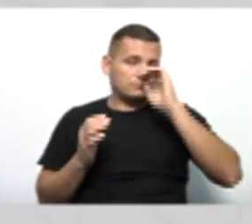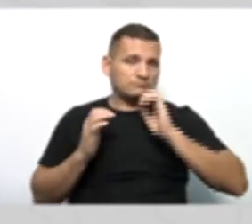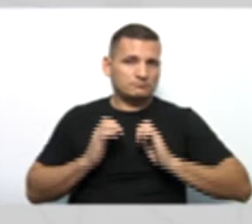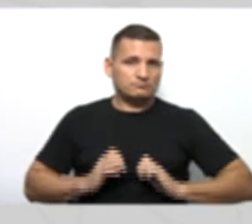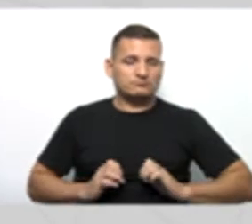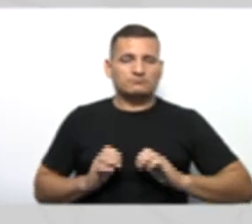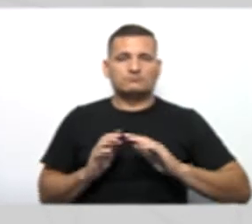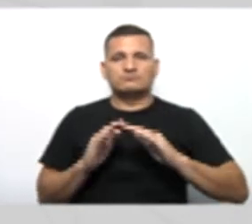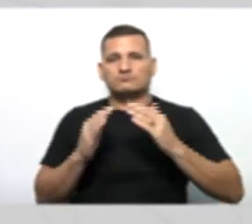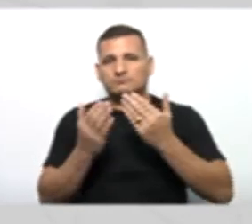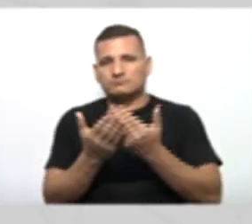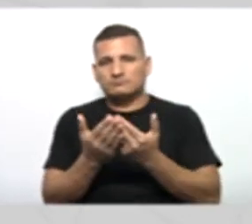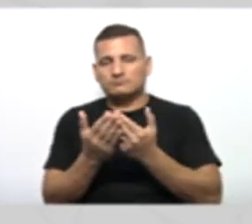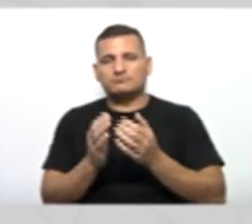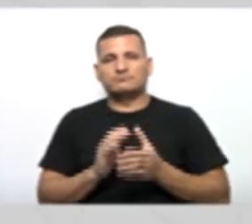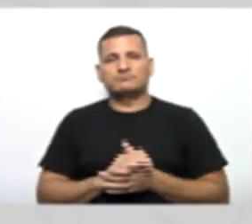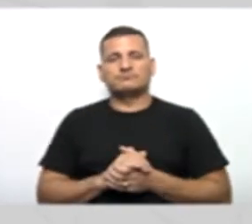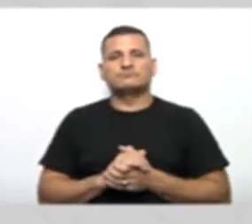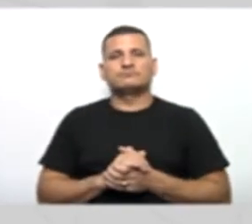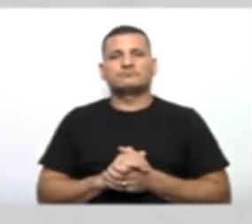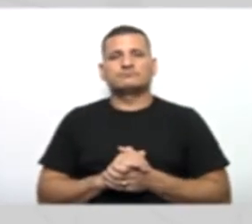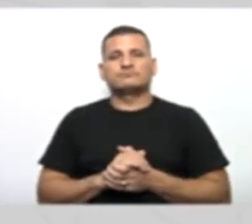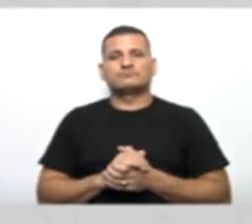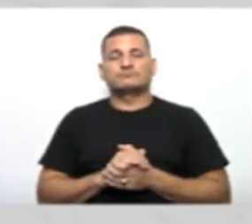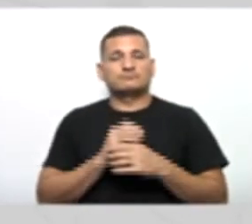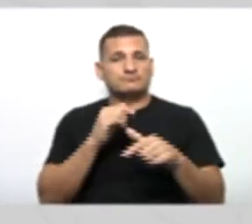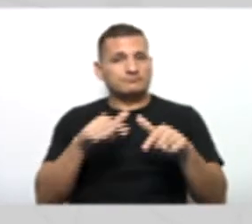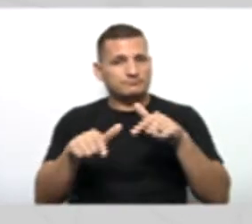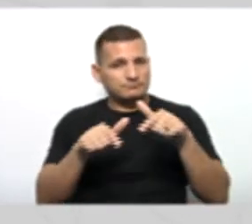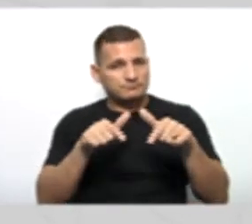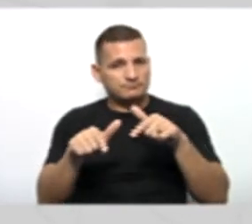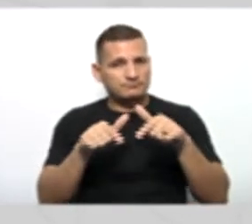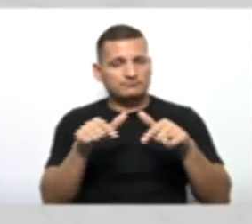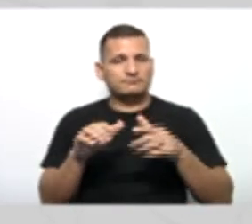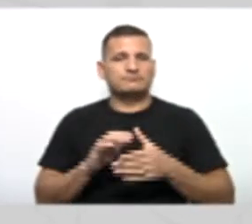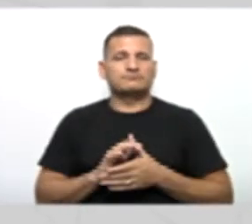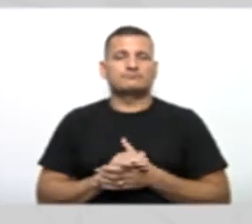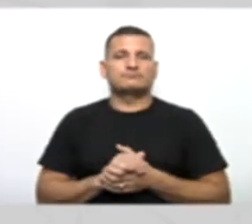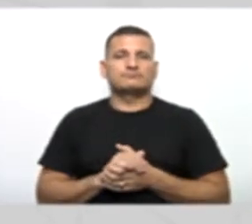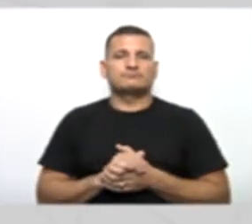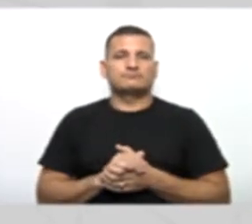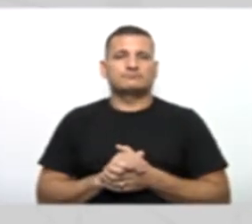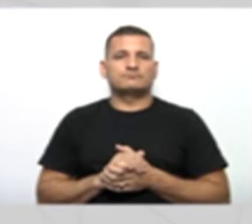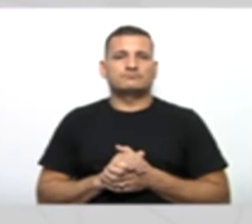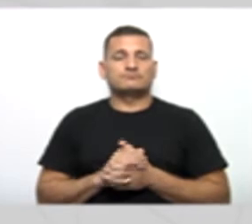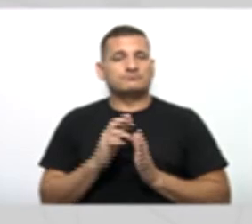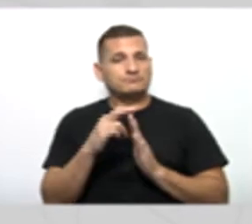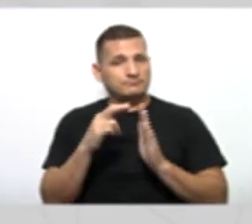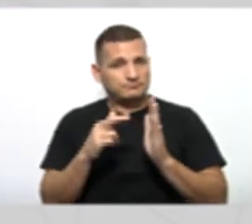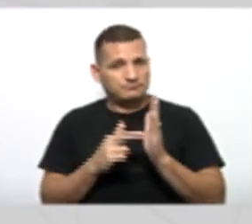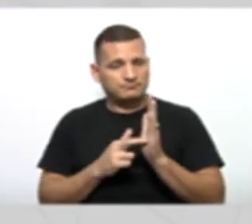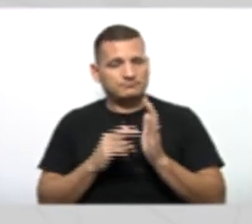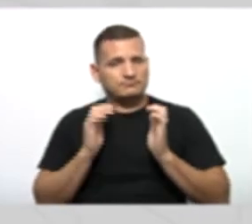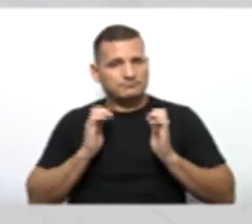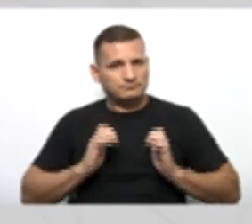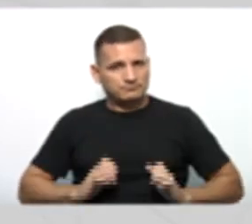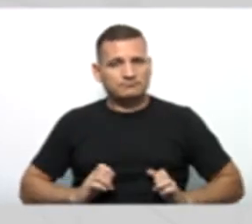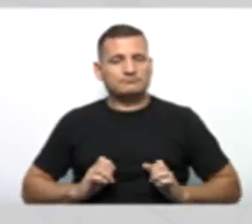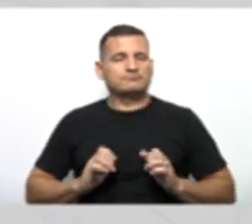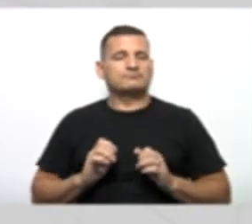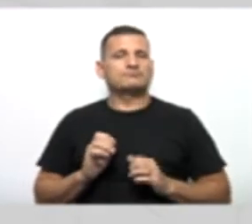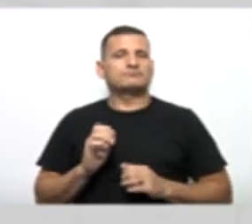a gente aprende ética no ambiente de trabalho a gente aprende os princípios éticos e os valores morais